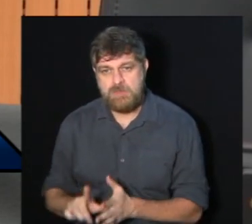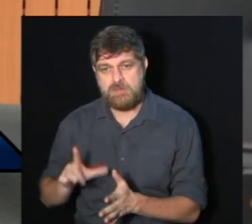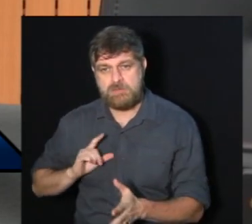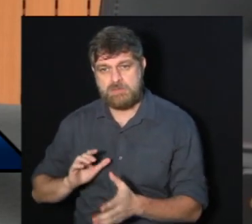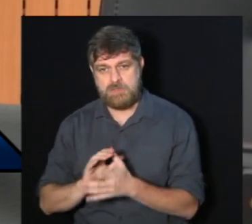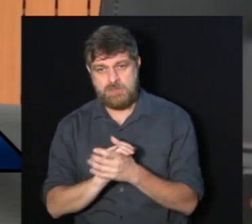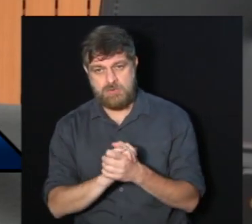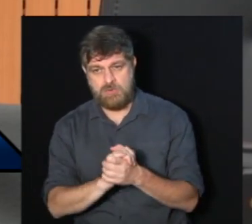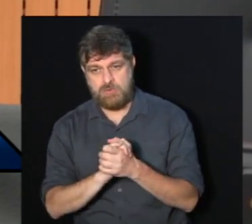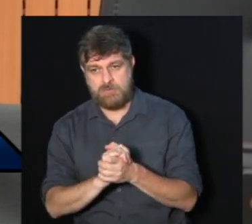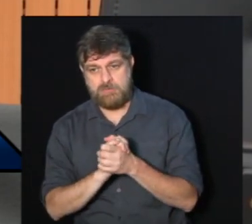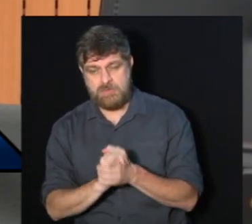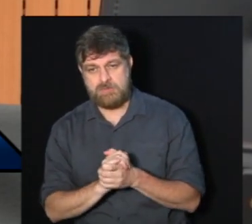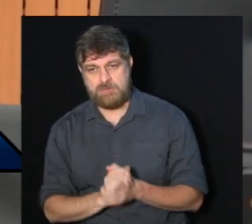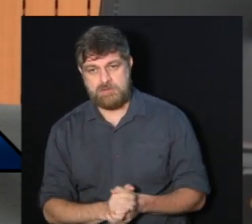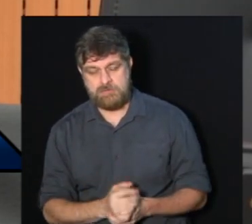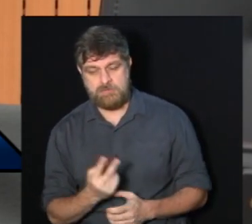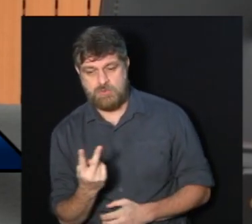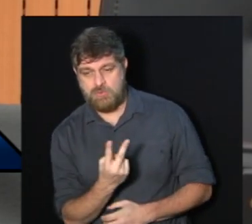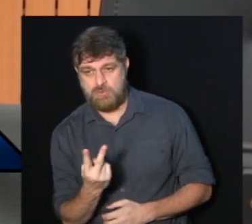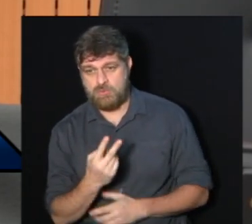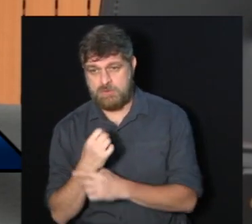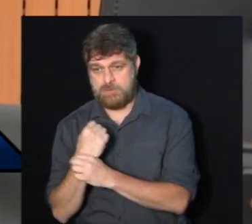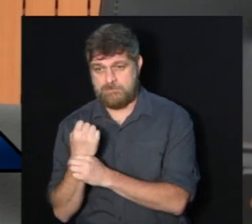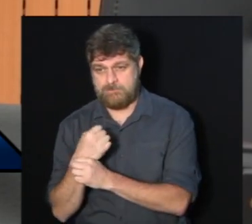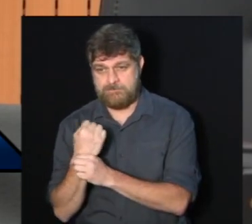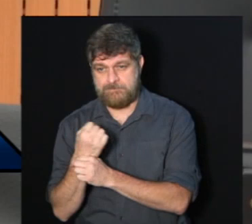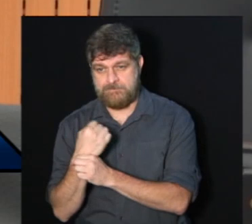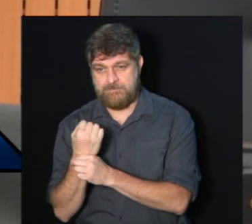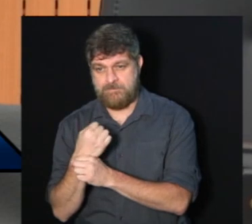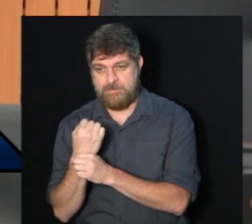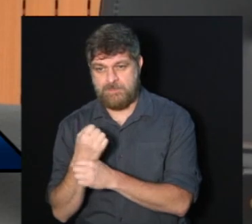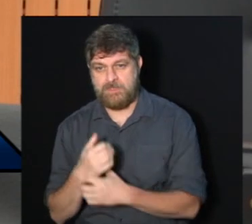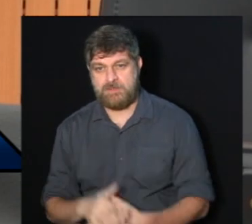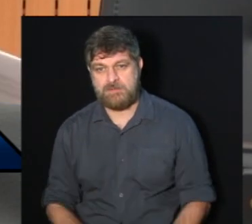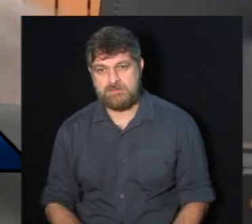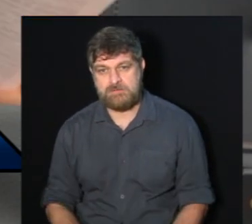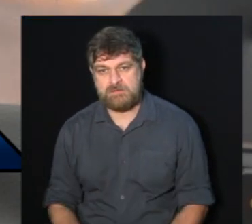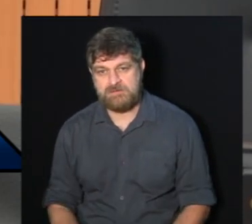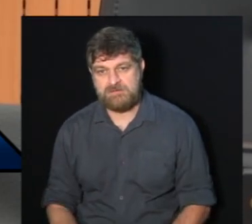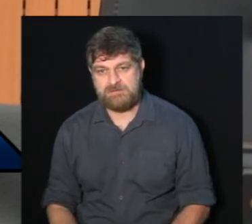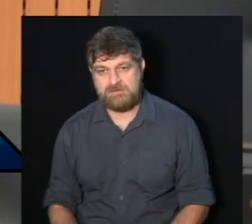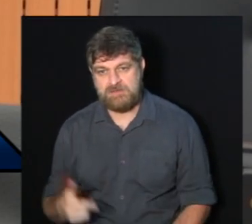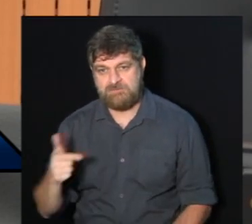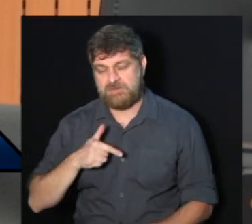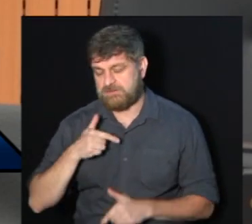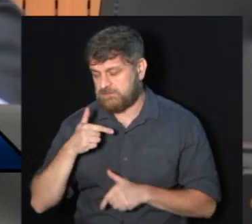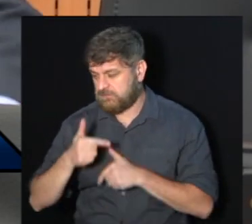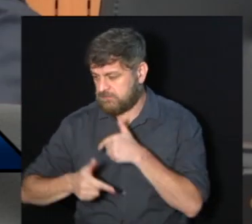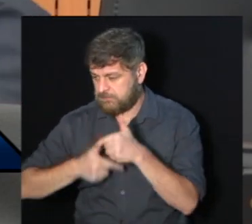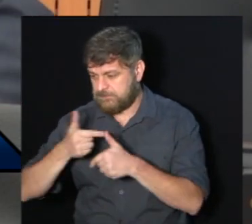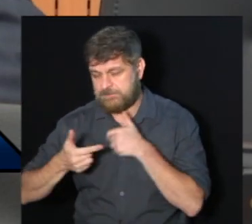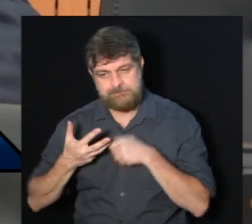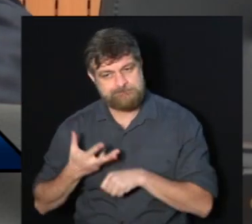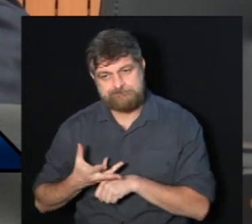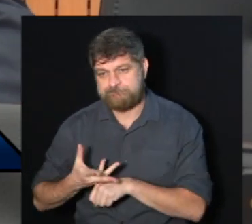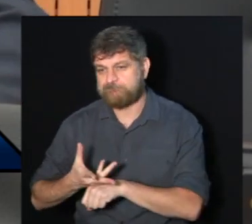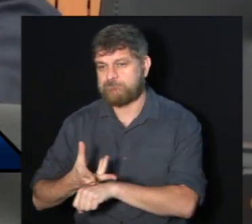cumprimentar esses dois fisioterapeutas, que além de fazer um trabalho